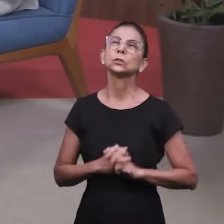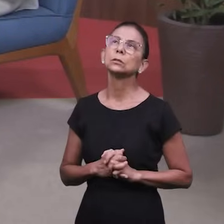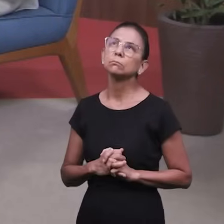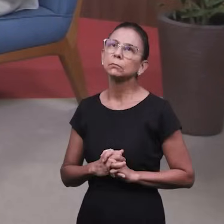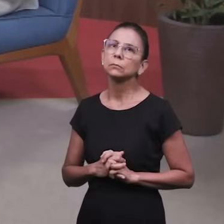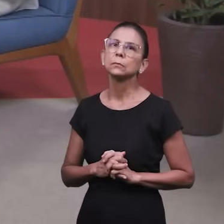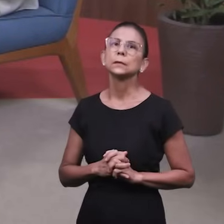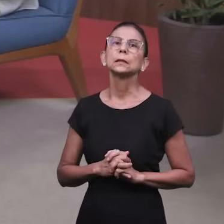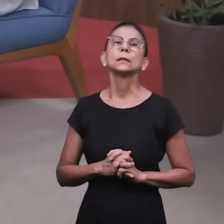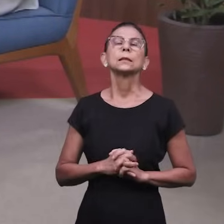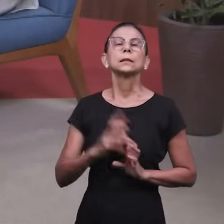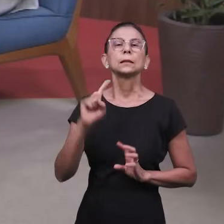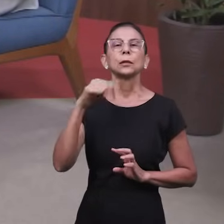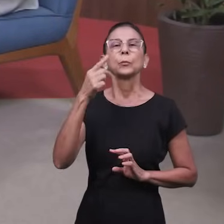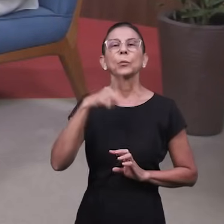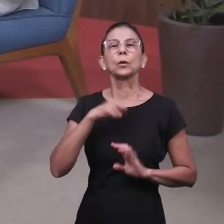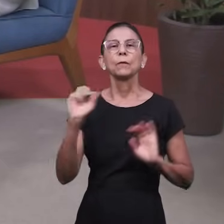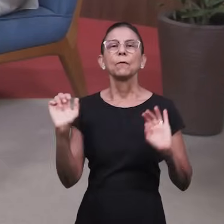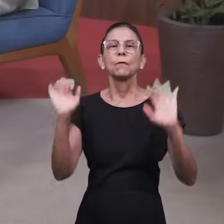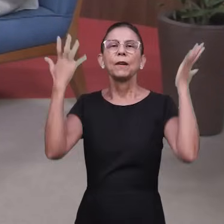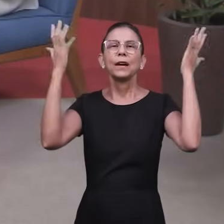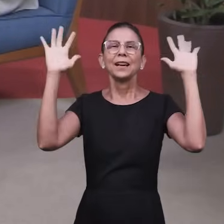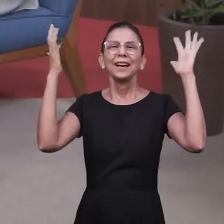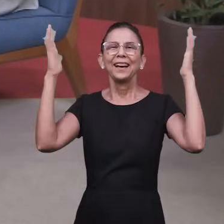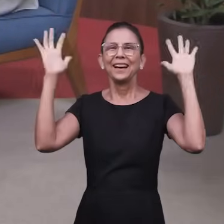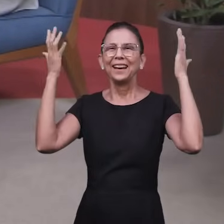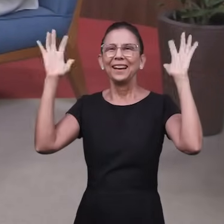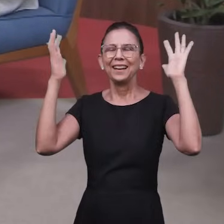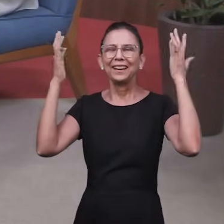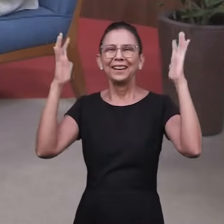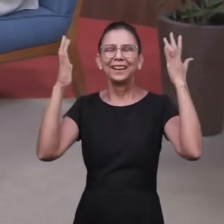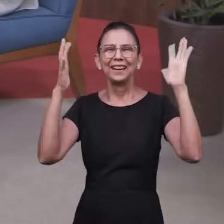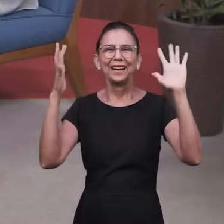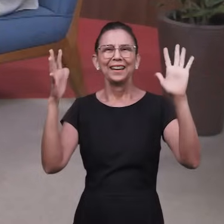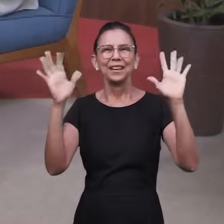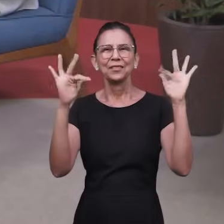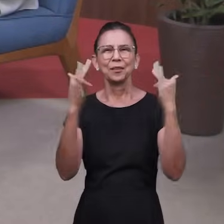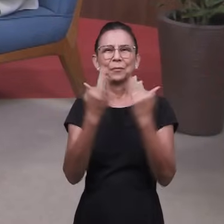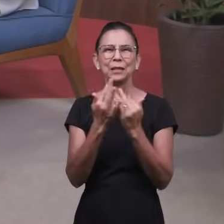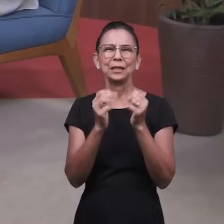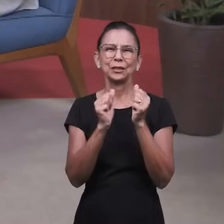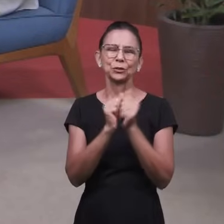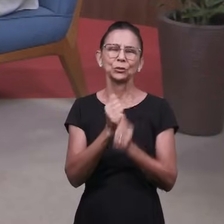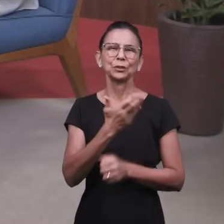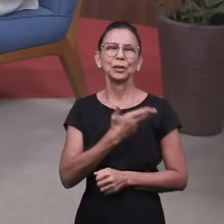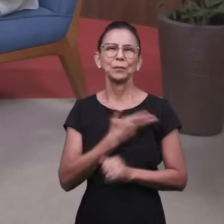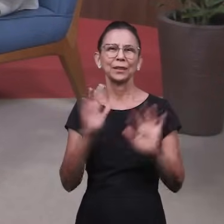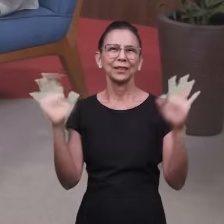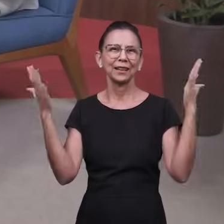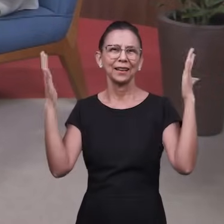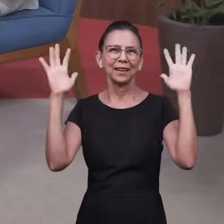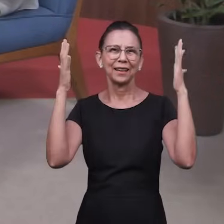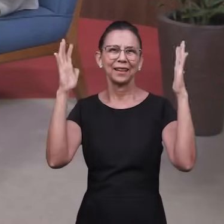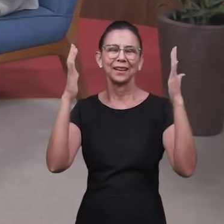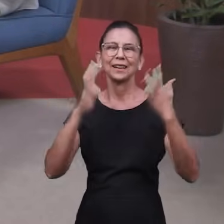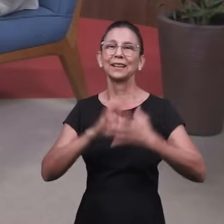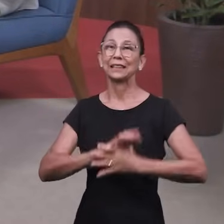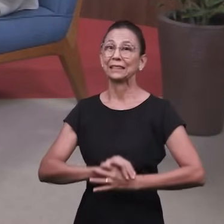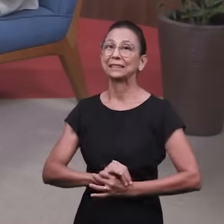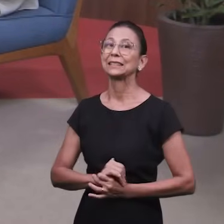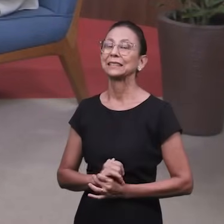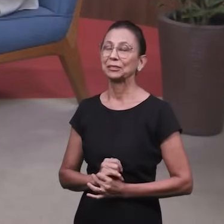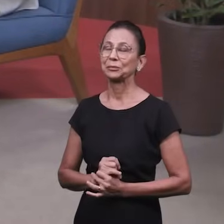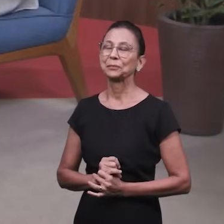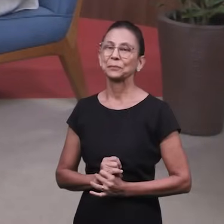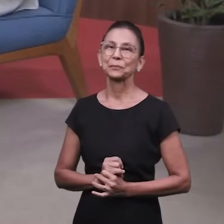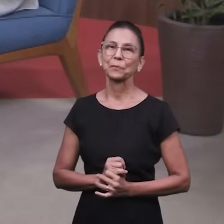isso. Você tem uma festa, todos comemoram, se alegram juntos, familiares, amigos e tal,